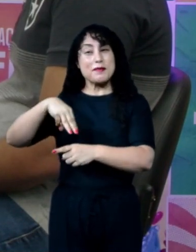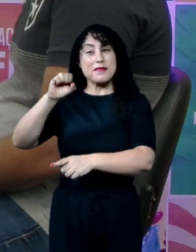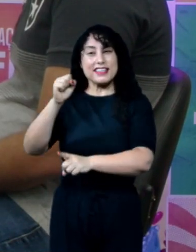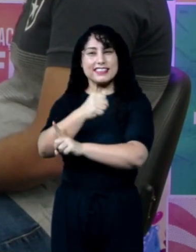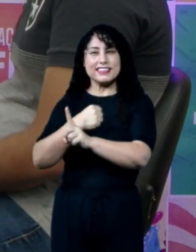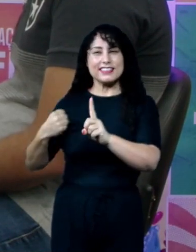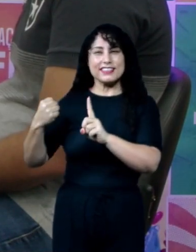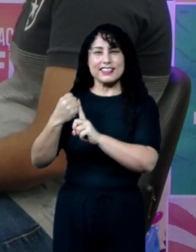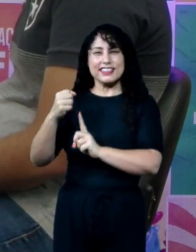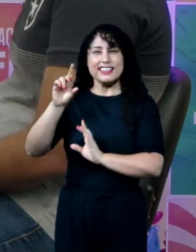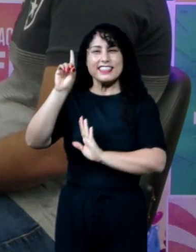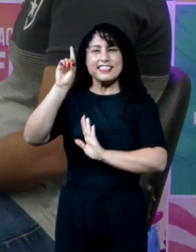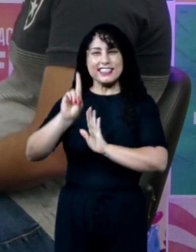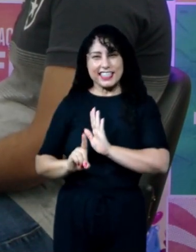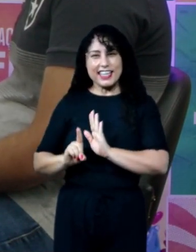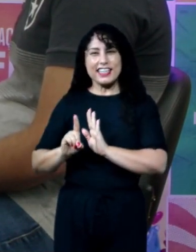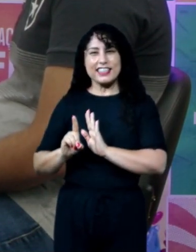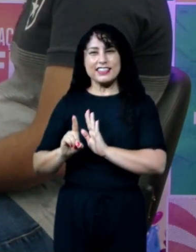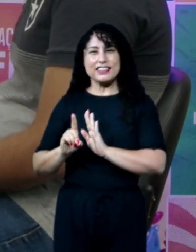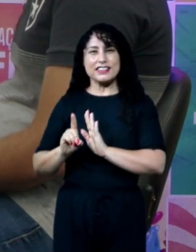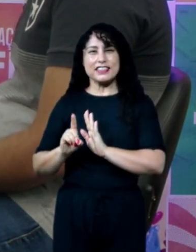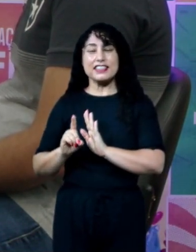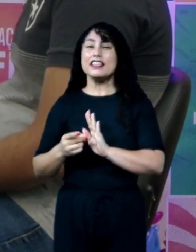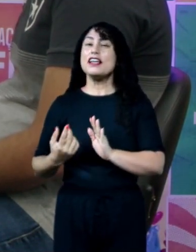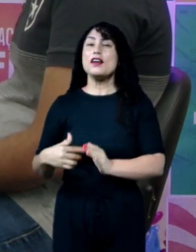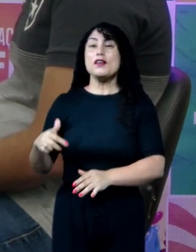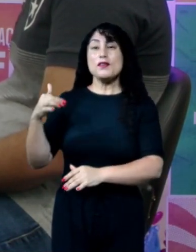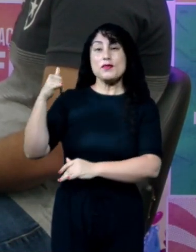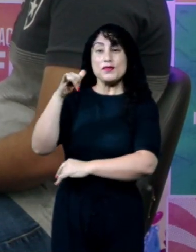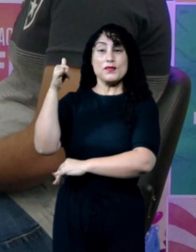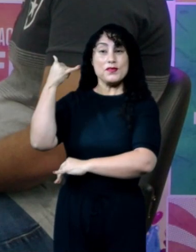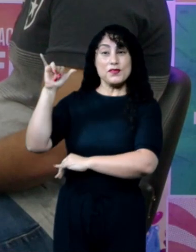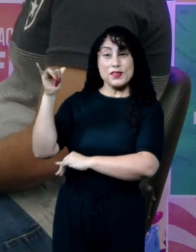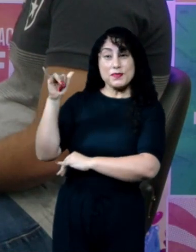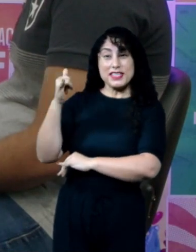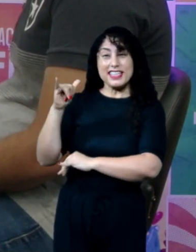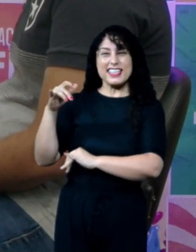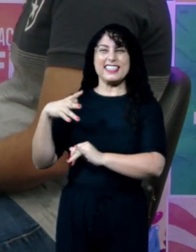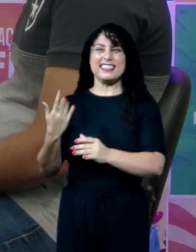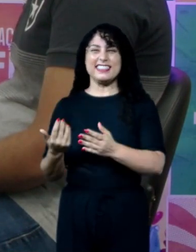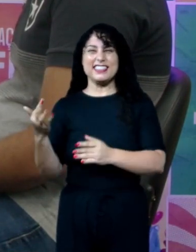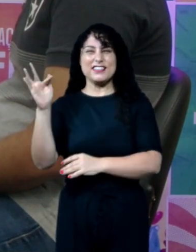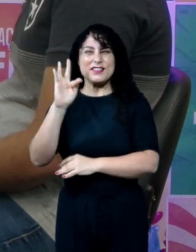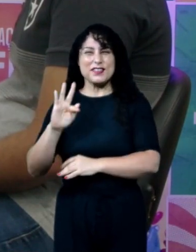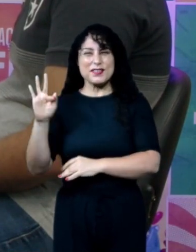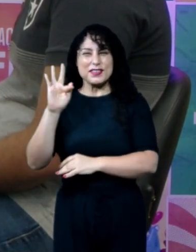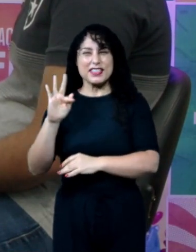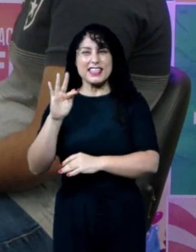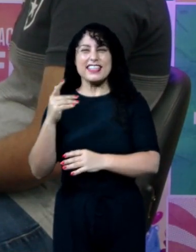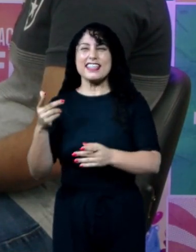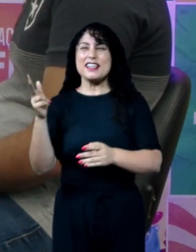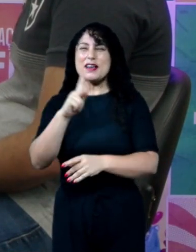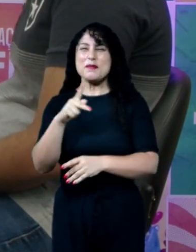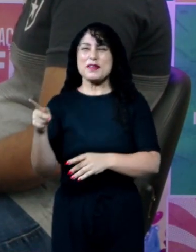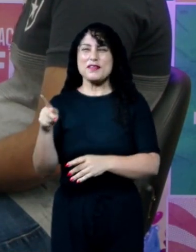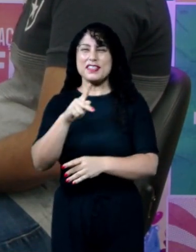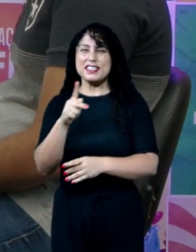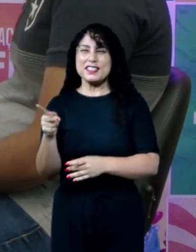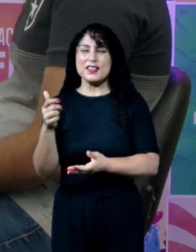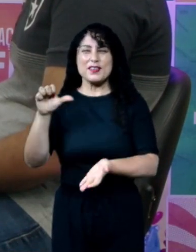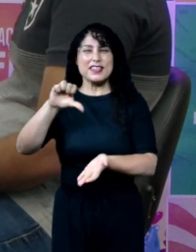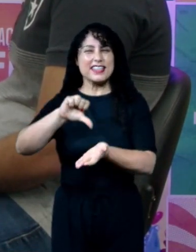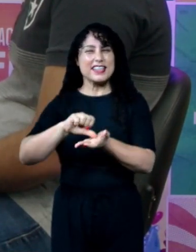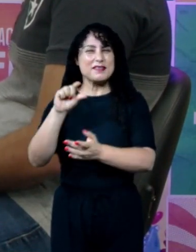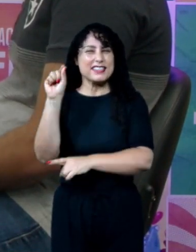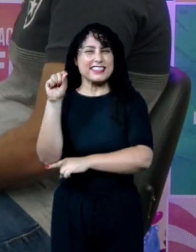Sociologia e Direito na Universidade Federal Fluminense e é professor do IFB Campus Recanto das Emas, o nosso campus